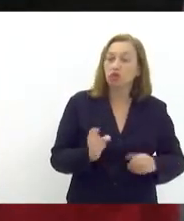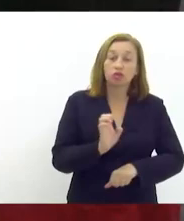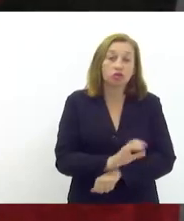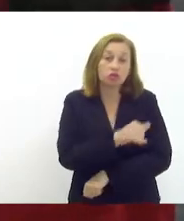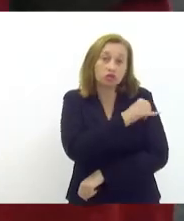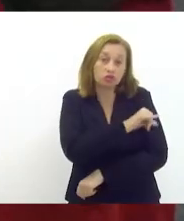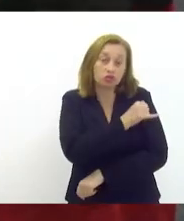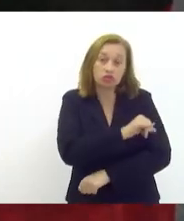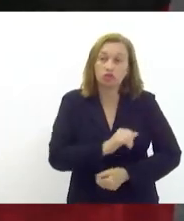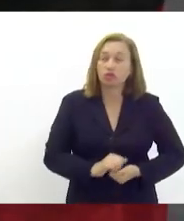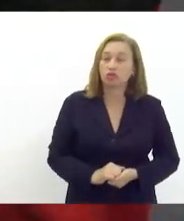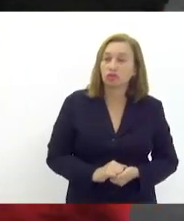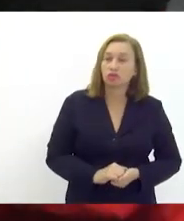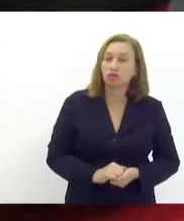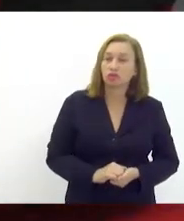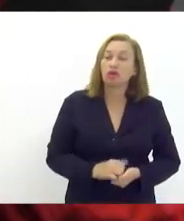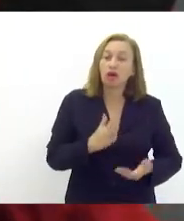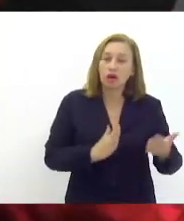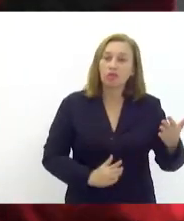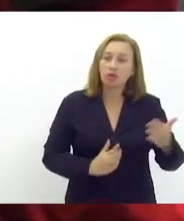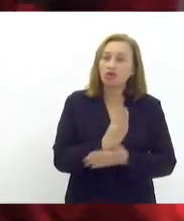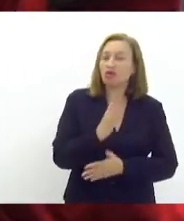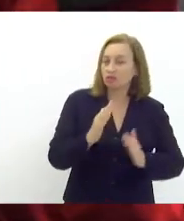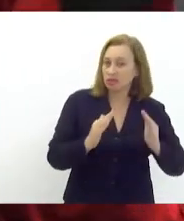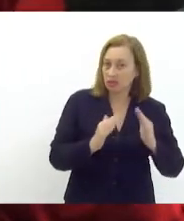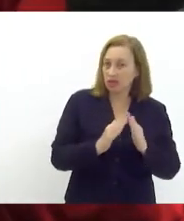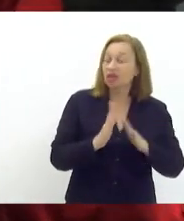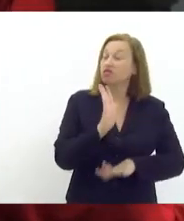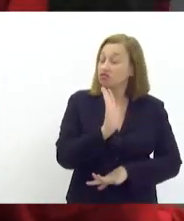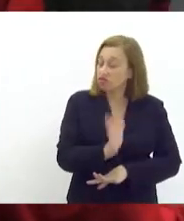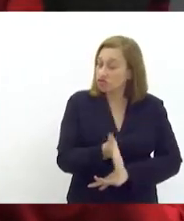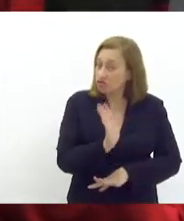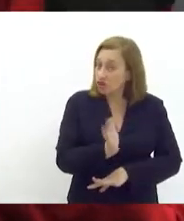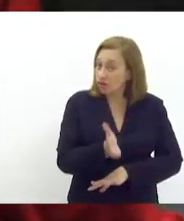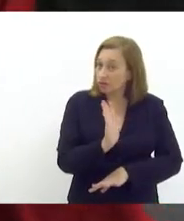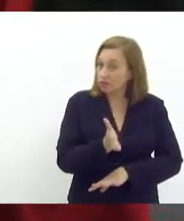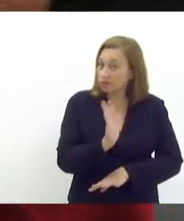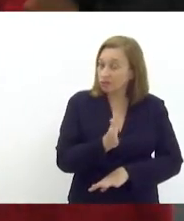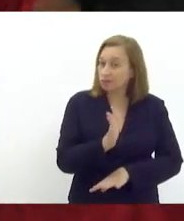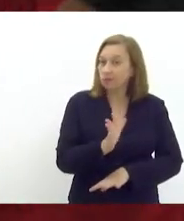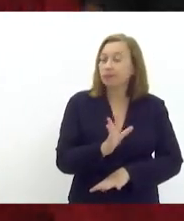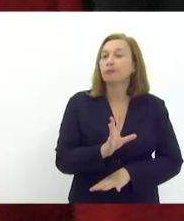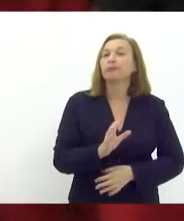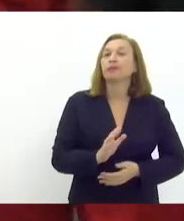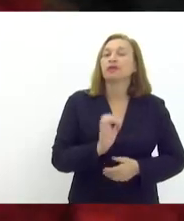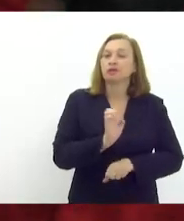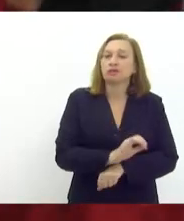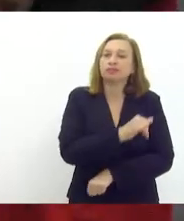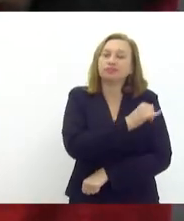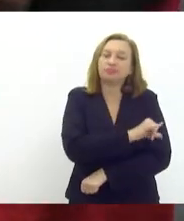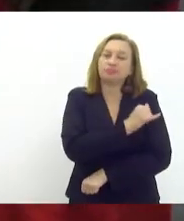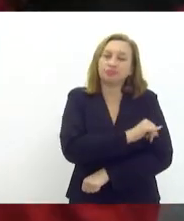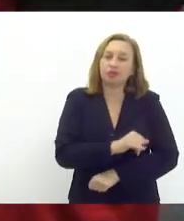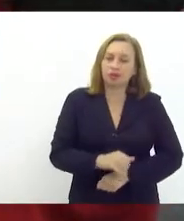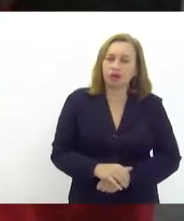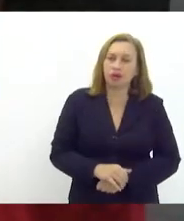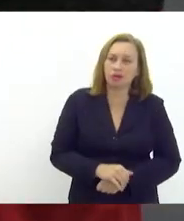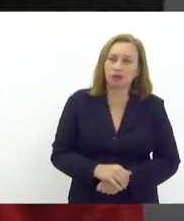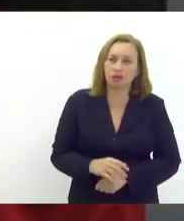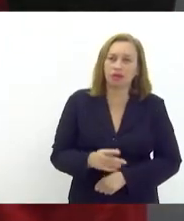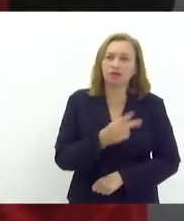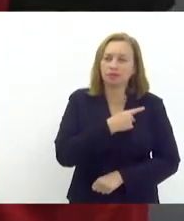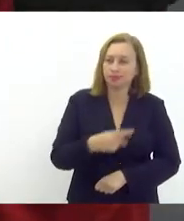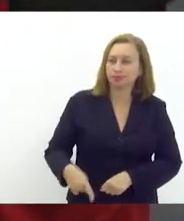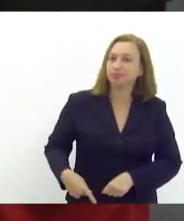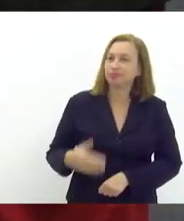âmbito do Estado do Rio de Janeiro aprovado por essa casa e já instituído no estado do Rio de Janeiro e peço o senhor presidente